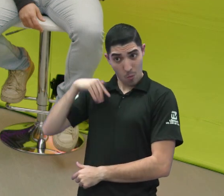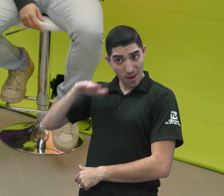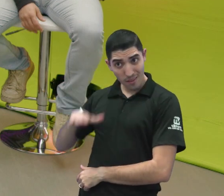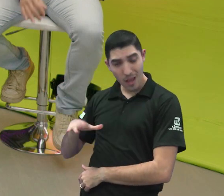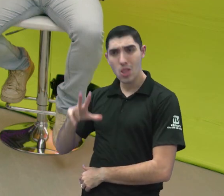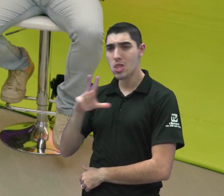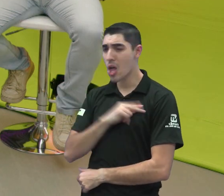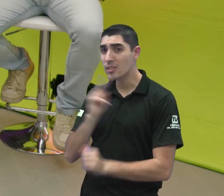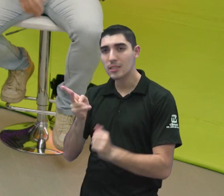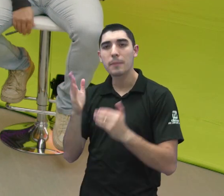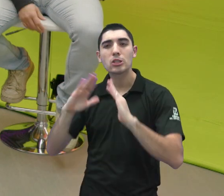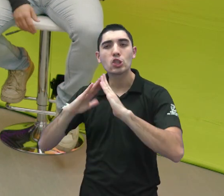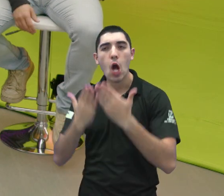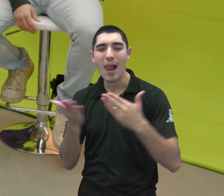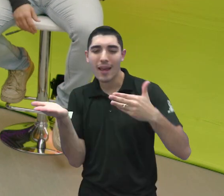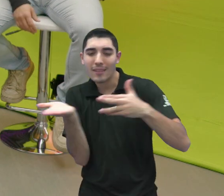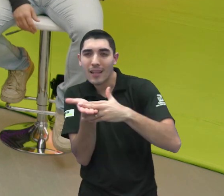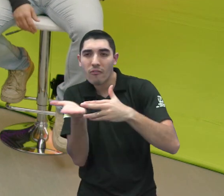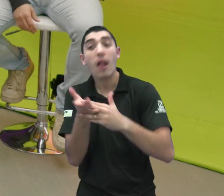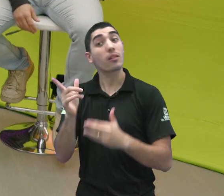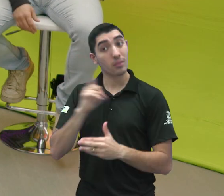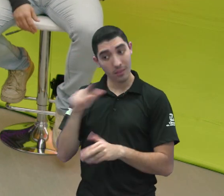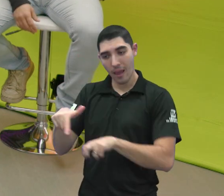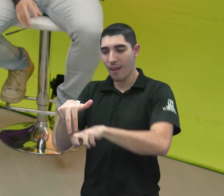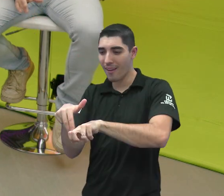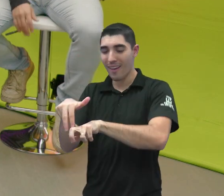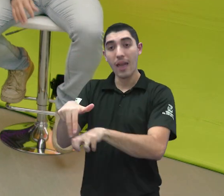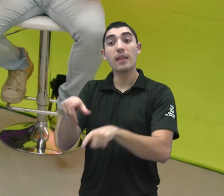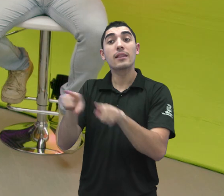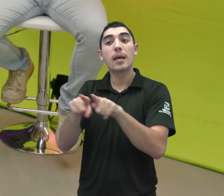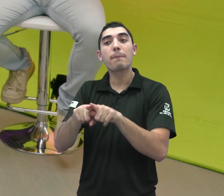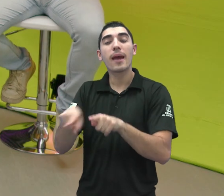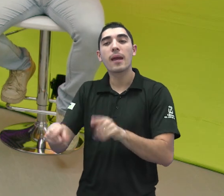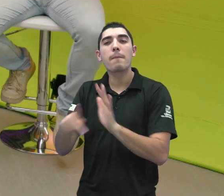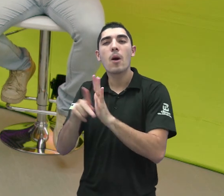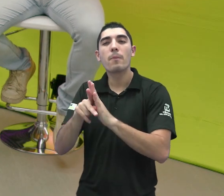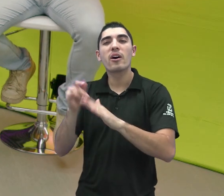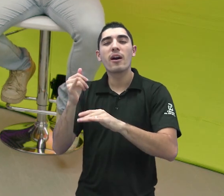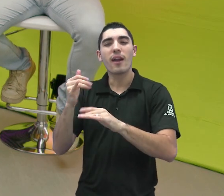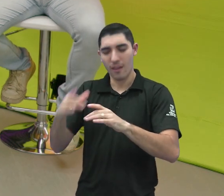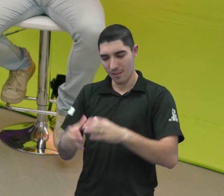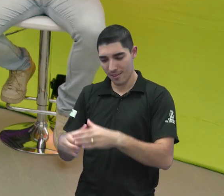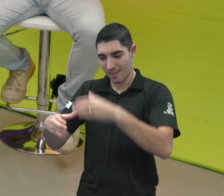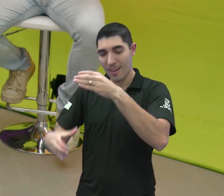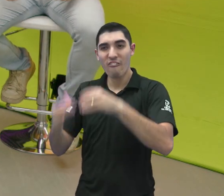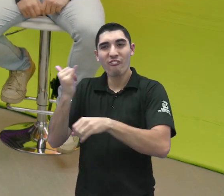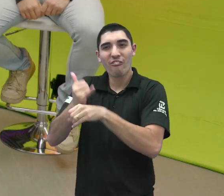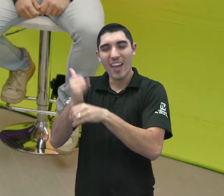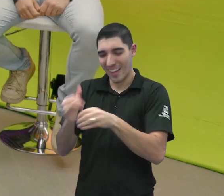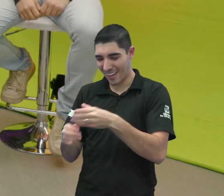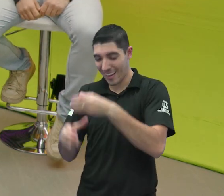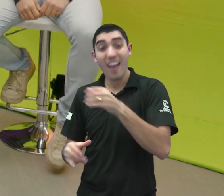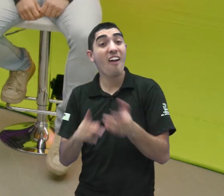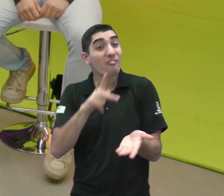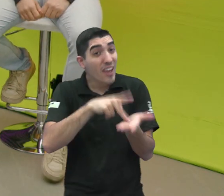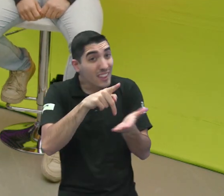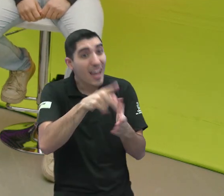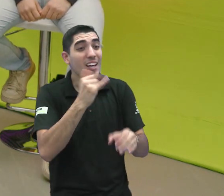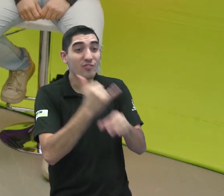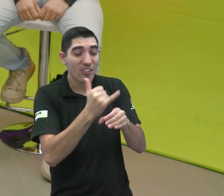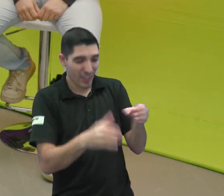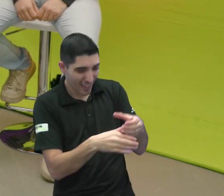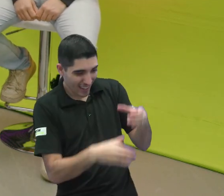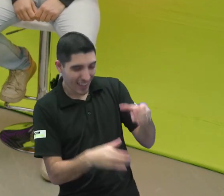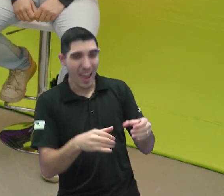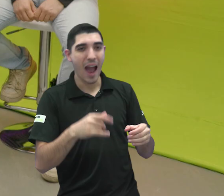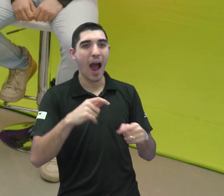né? Quando era criança tinha bastante ali na hora do intervalo da escola, Sim. a gente brincava com aqueles pés de lata também, sabe? Exato, Muito boa, com as divertido. cordinhas.